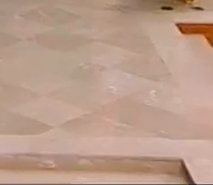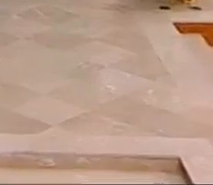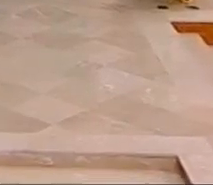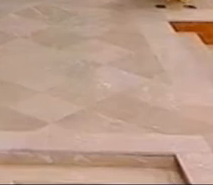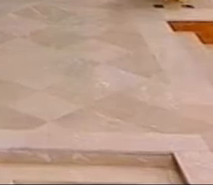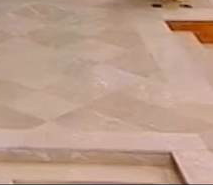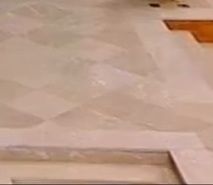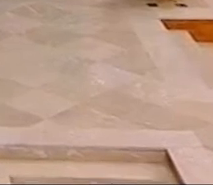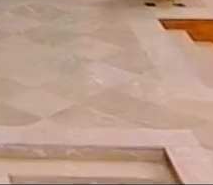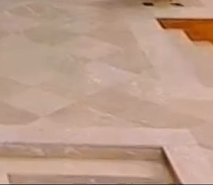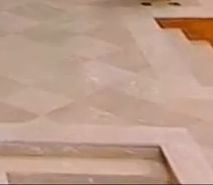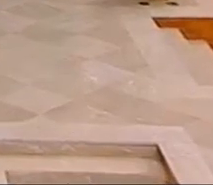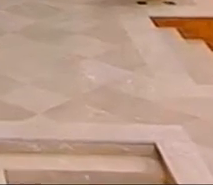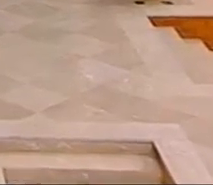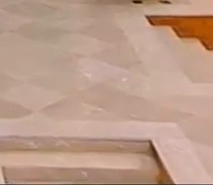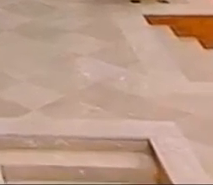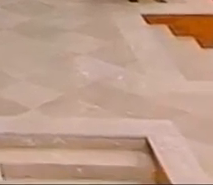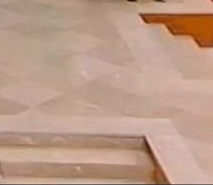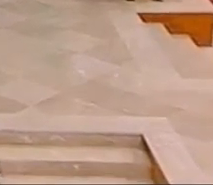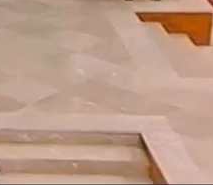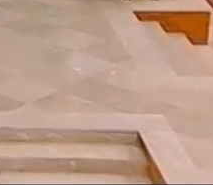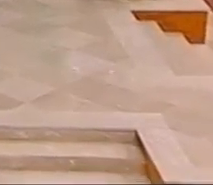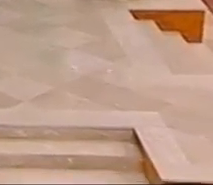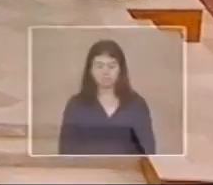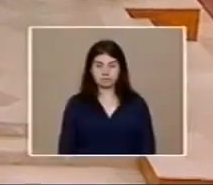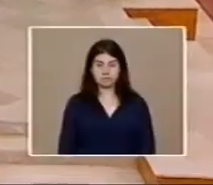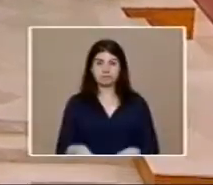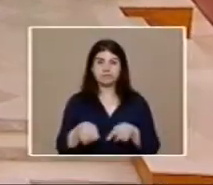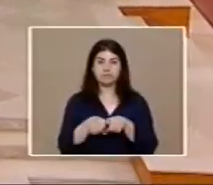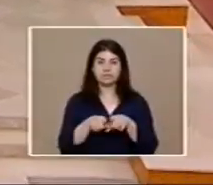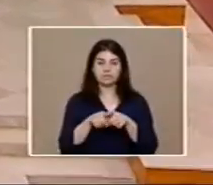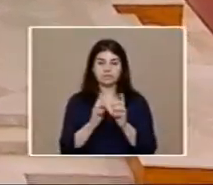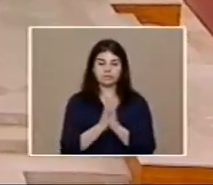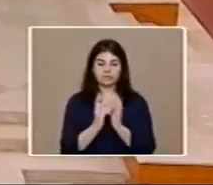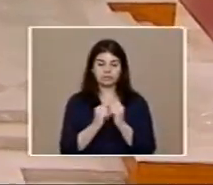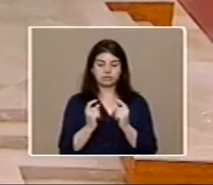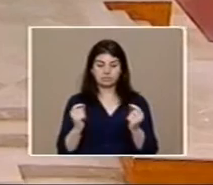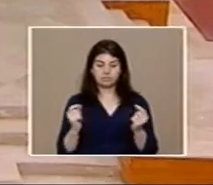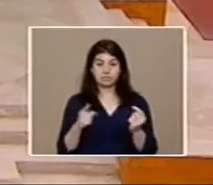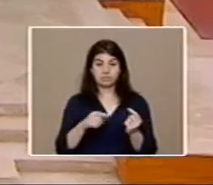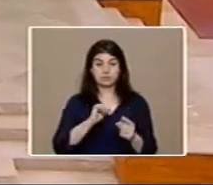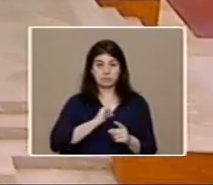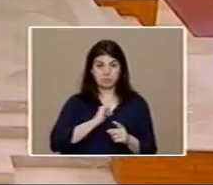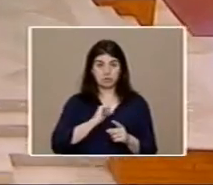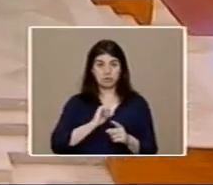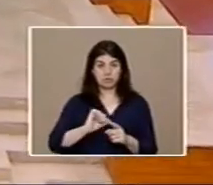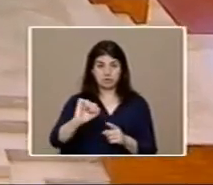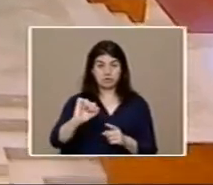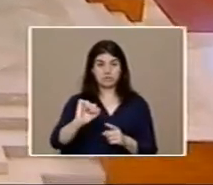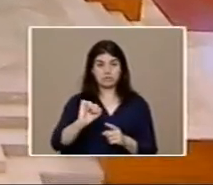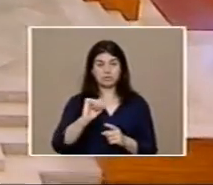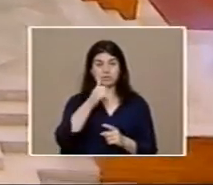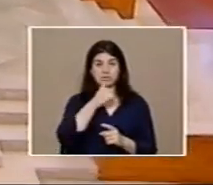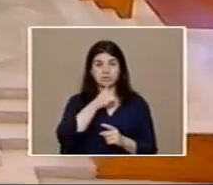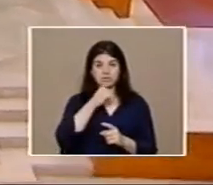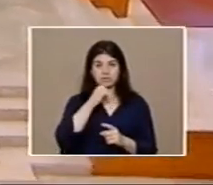E aí o Olá irmãos para que este meu e vosso sacrifício seja aceito por Deus